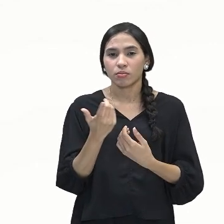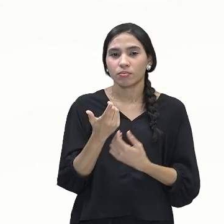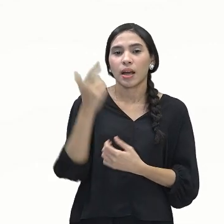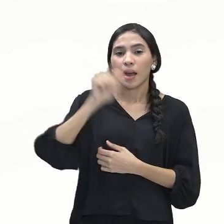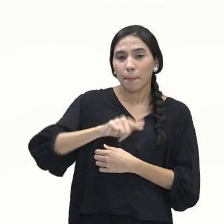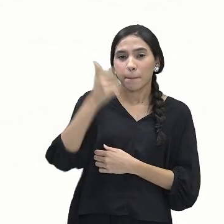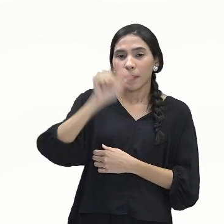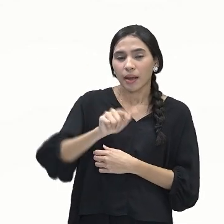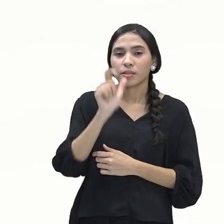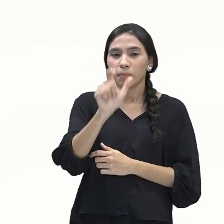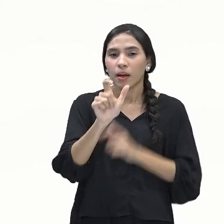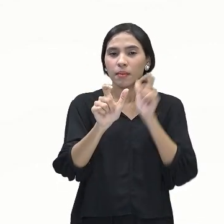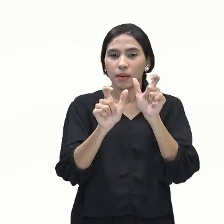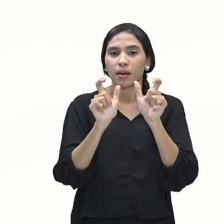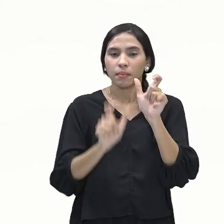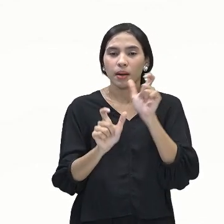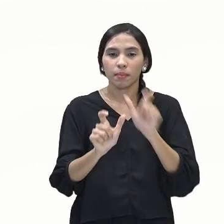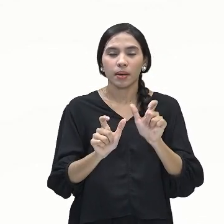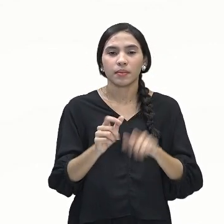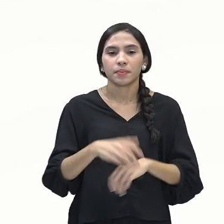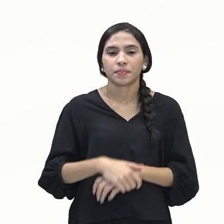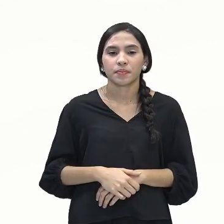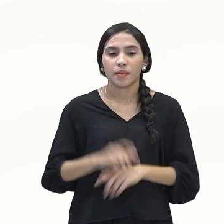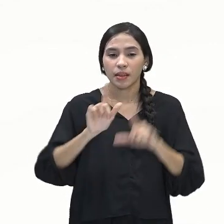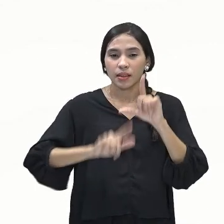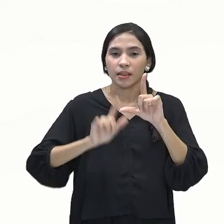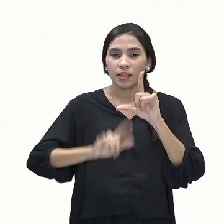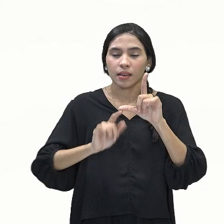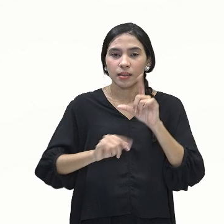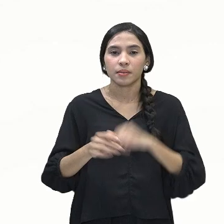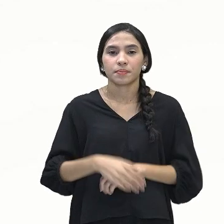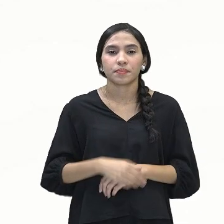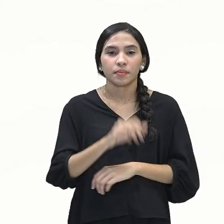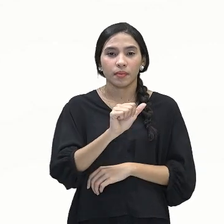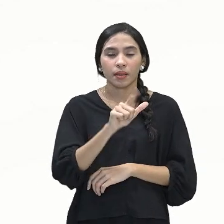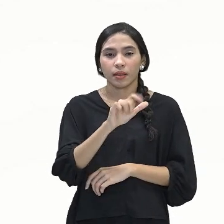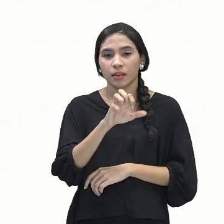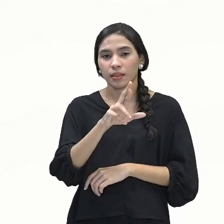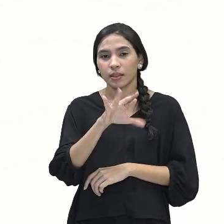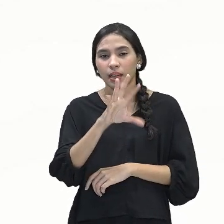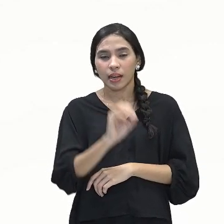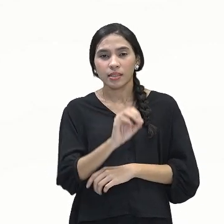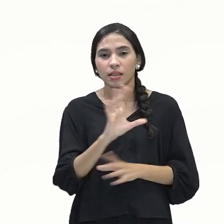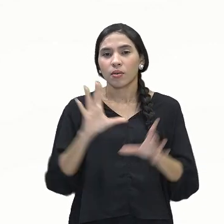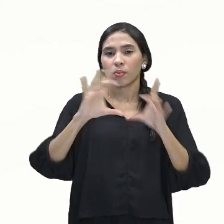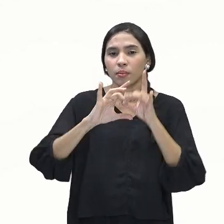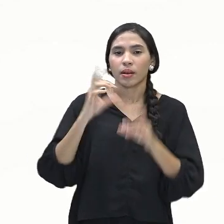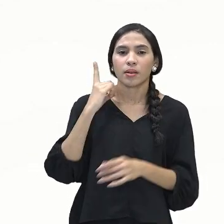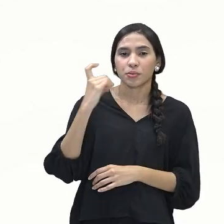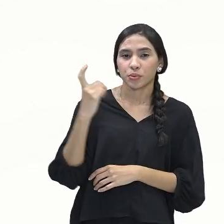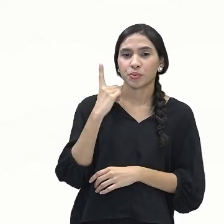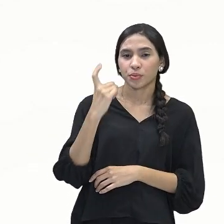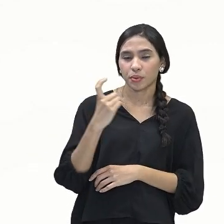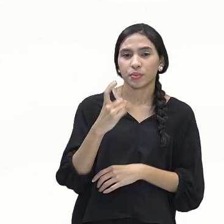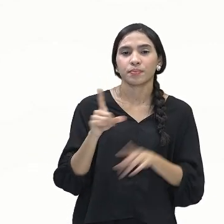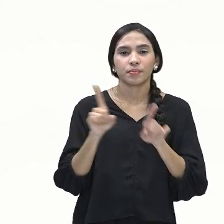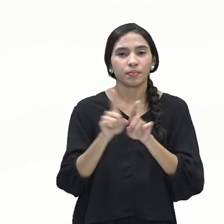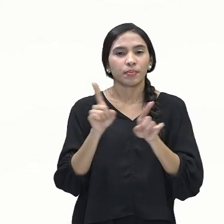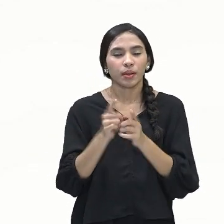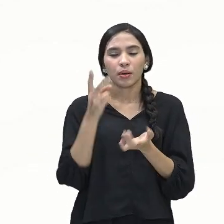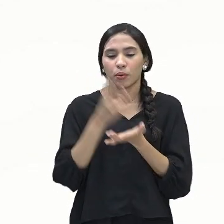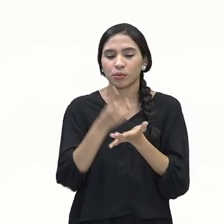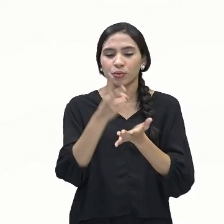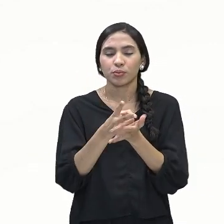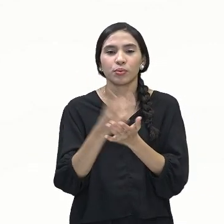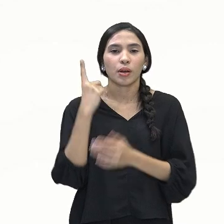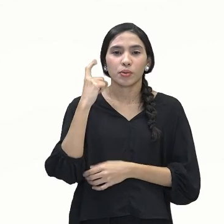repete a consoante. E a aliteração é uma figura de linguagem de som, então ali ele vai bater o mesmo som. No caso,